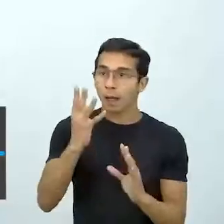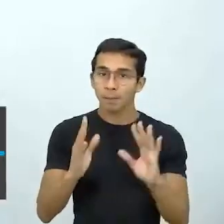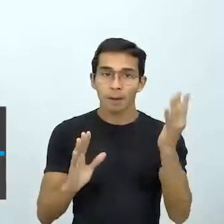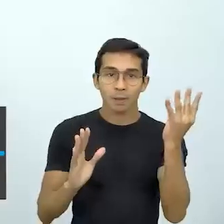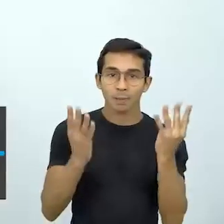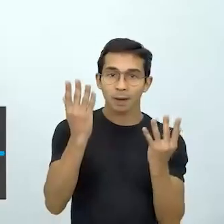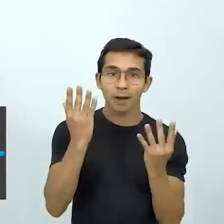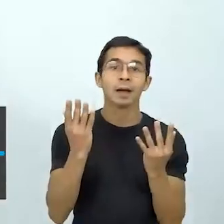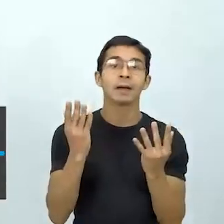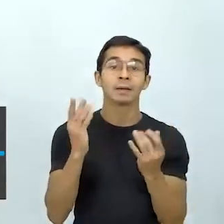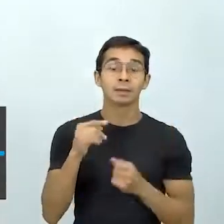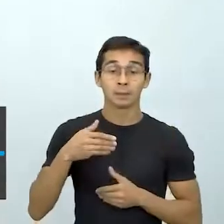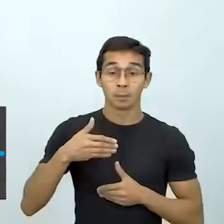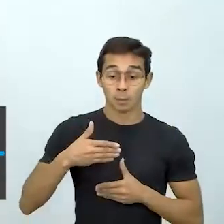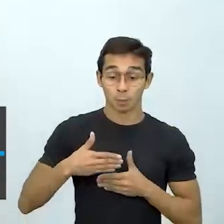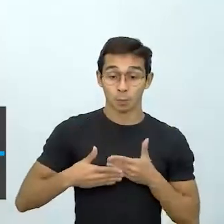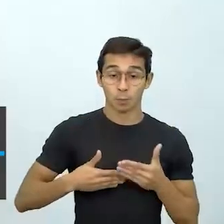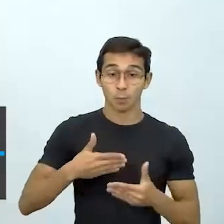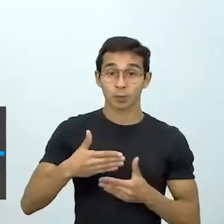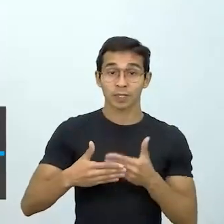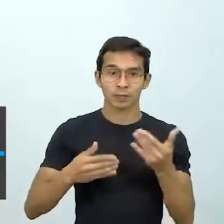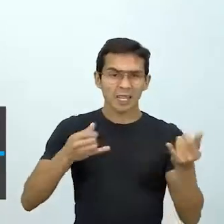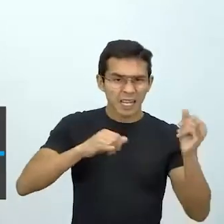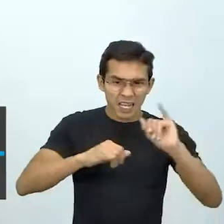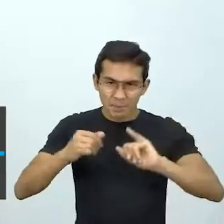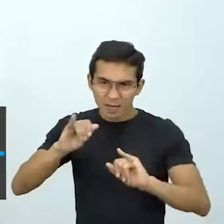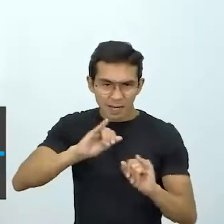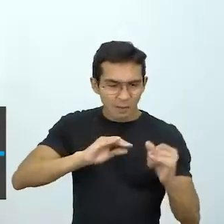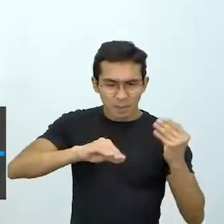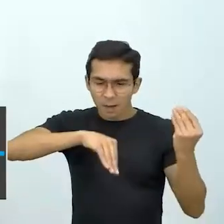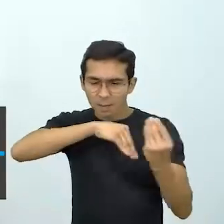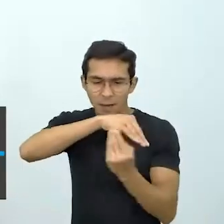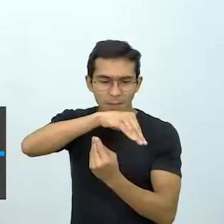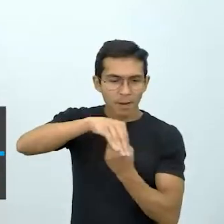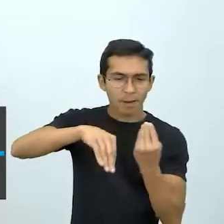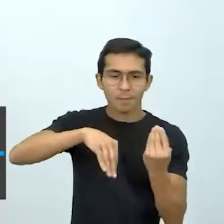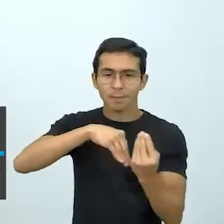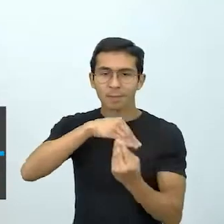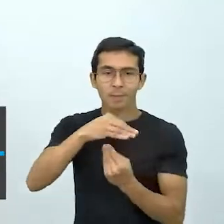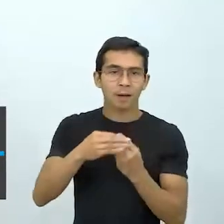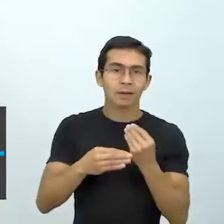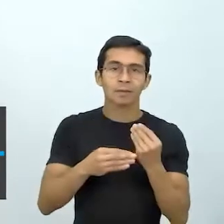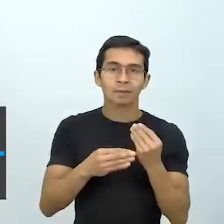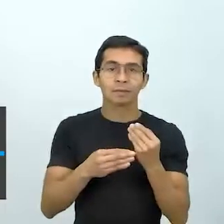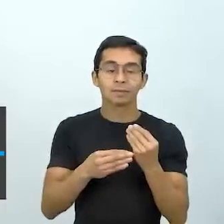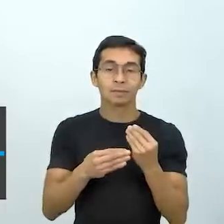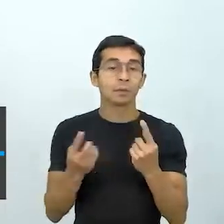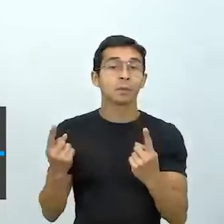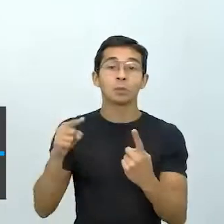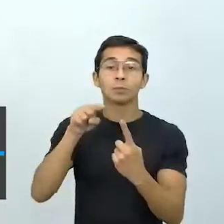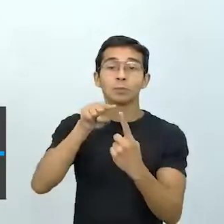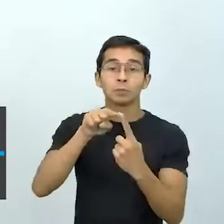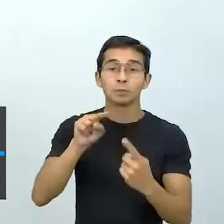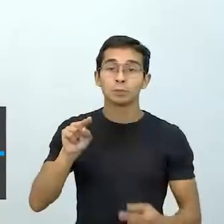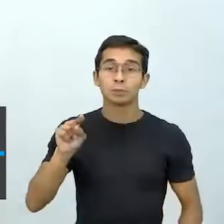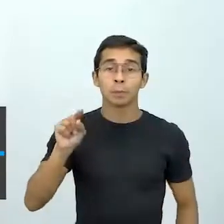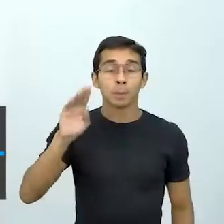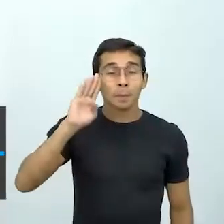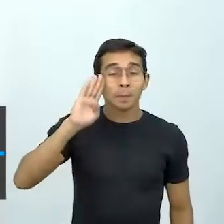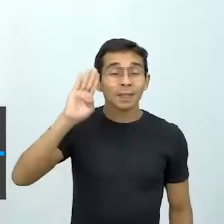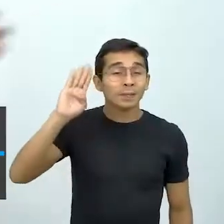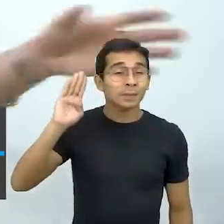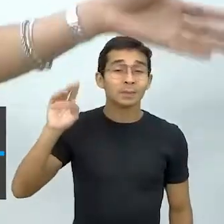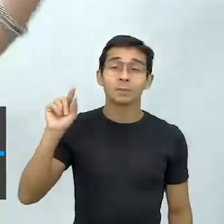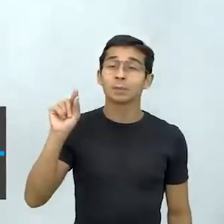que é uma cadeia de reações químicas, um conjunto de reações químicas, que tem como objetivo